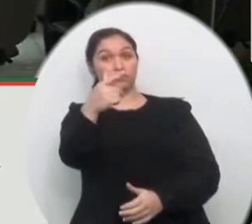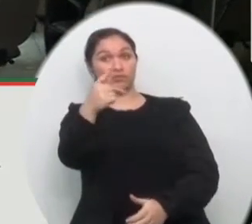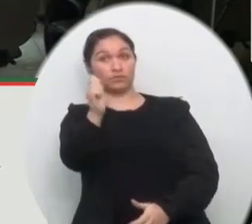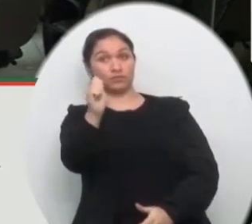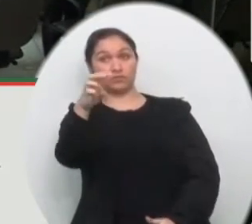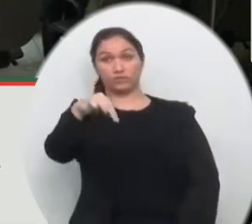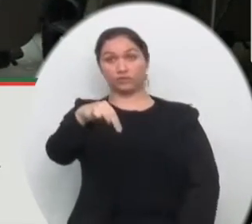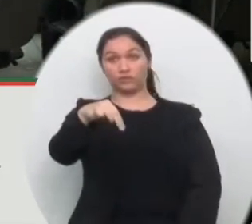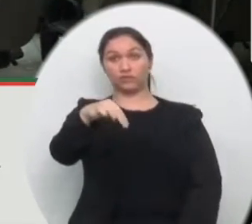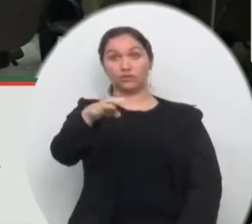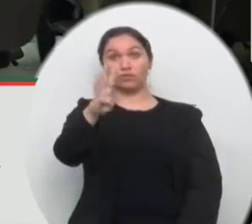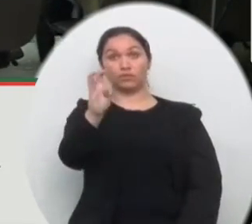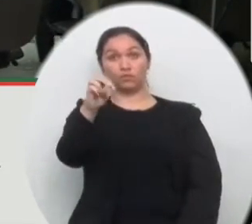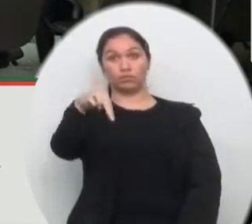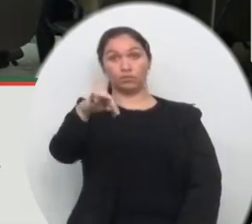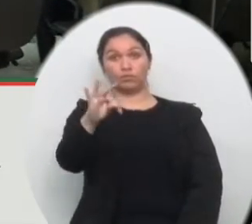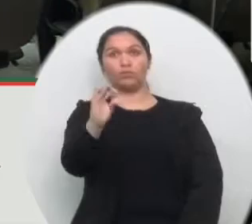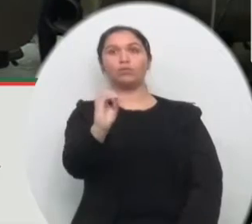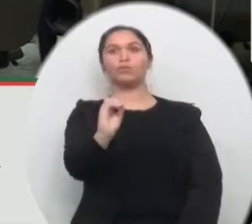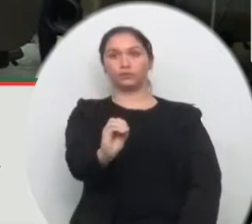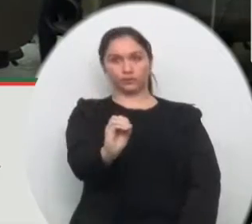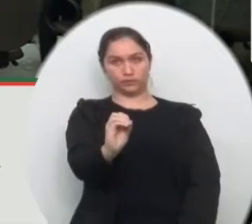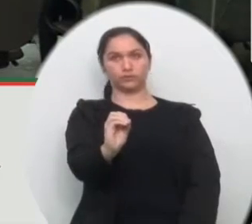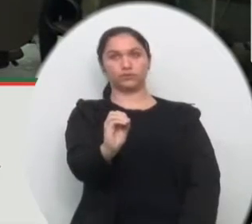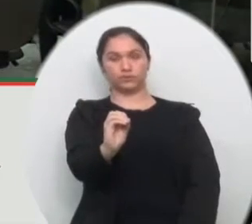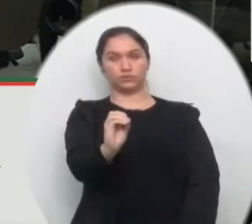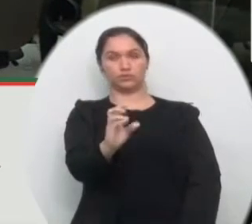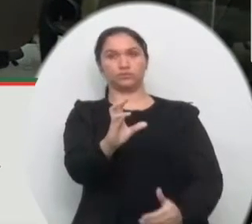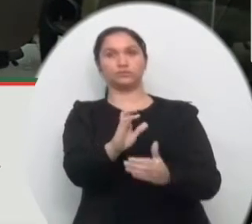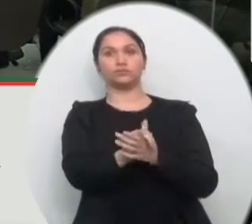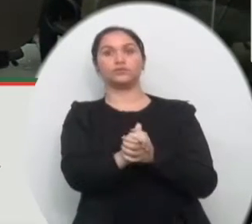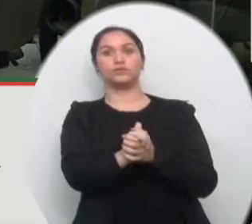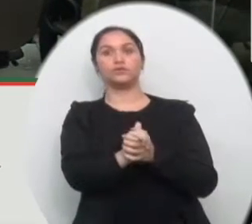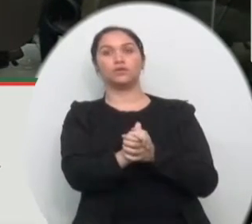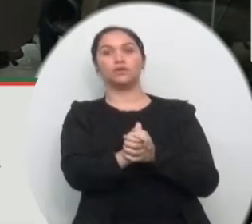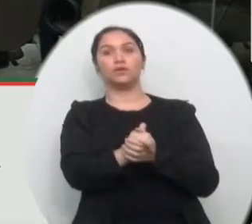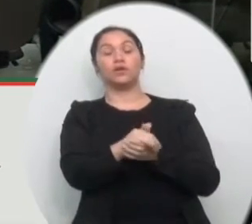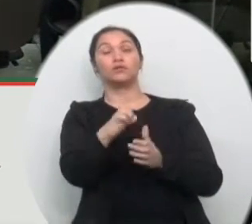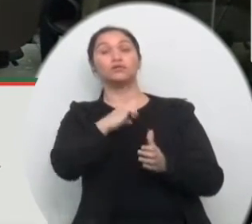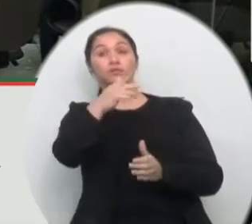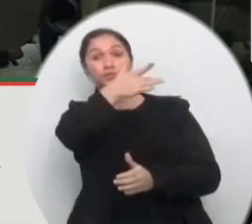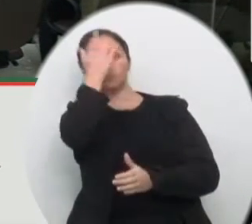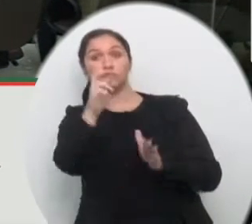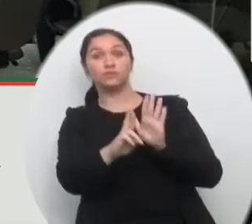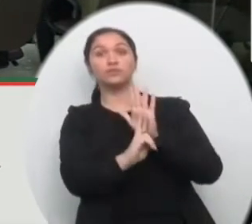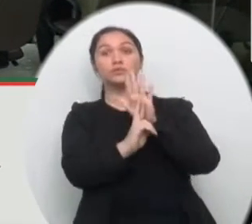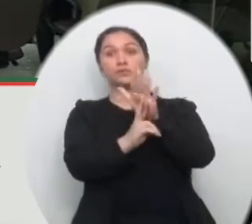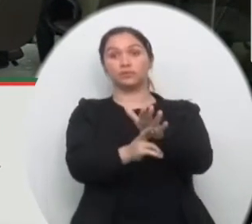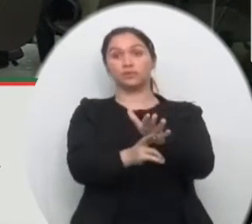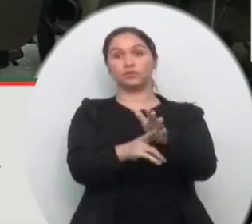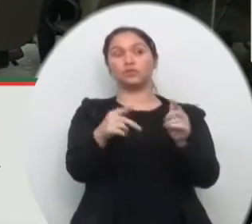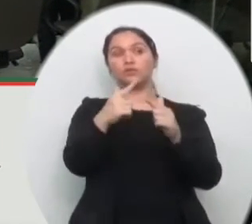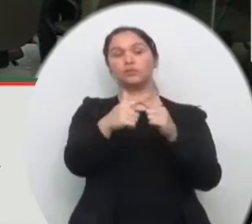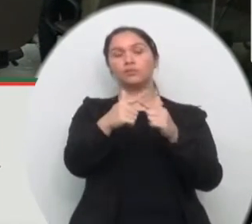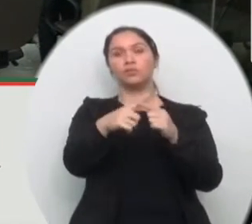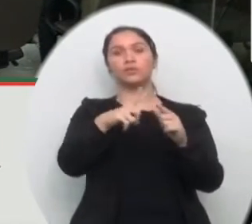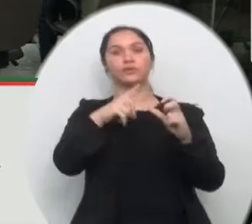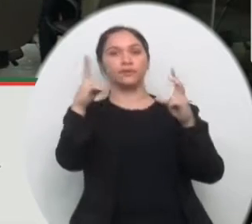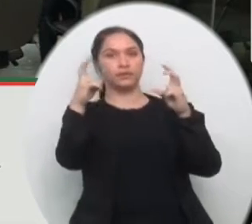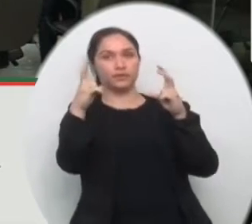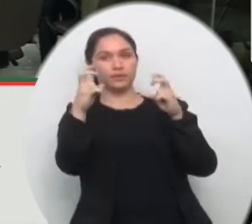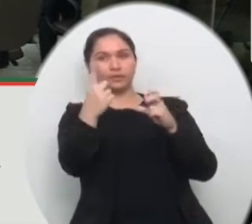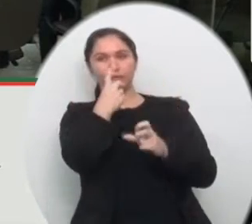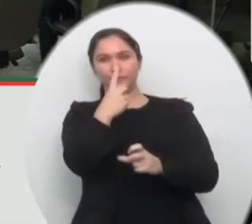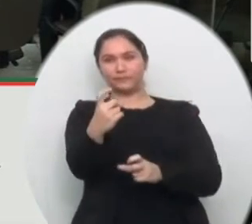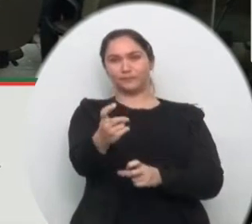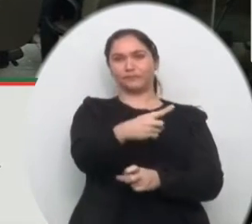ambiental ocasionado pela emissão de mau cheiro por fábrica deste município. Desta forma, gostaríamos de convidá-los para que adentrem ao